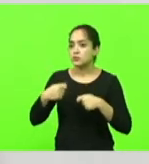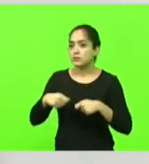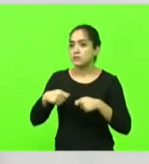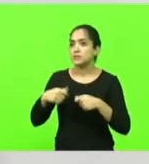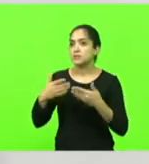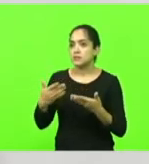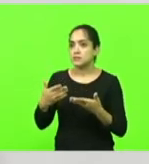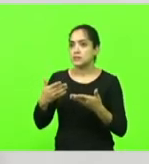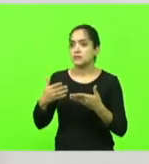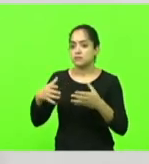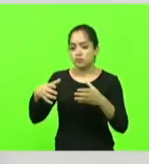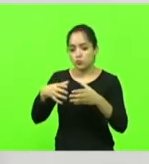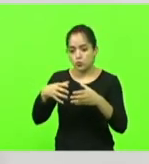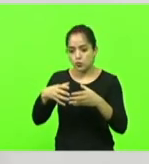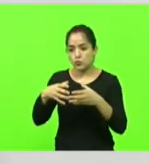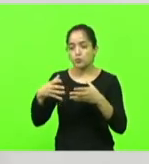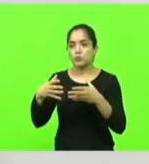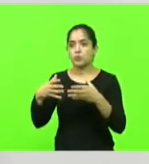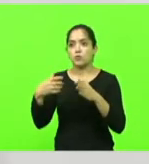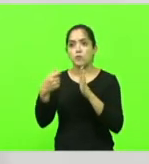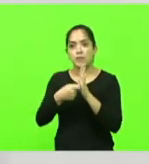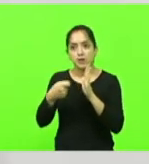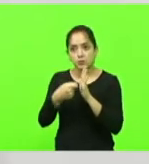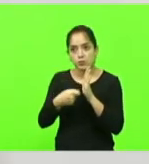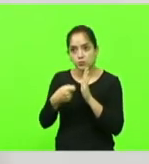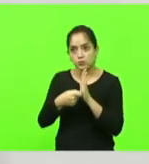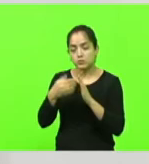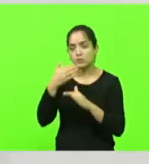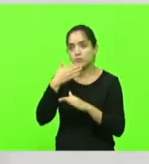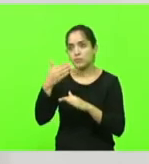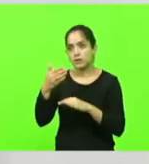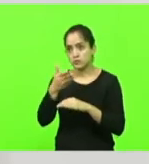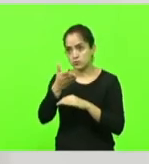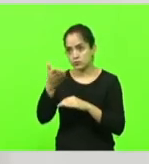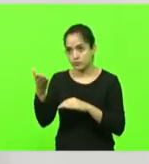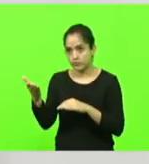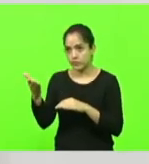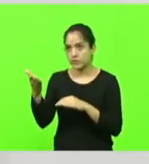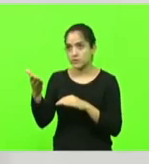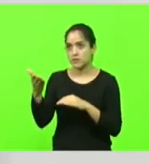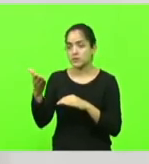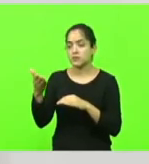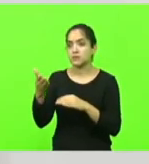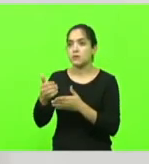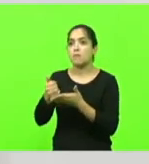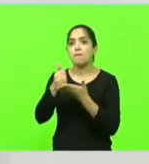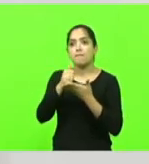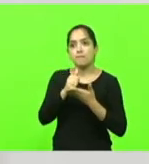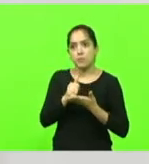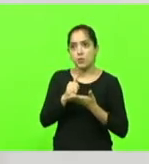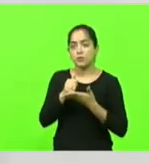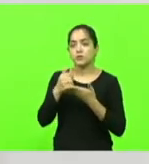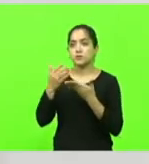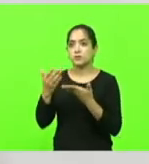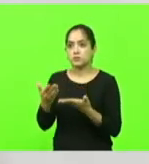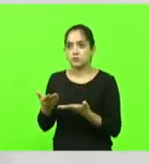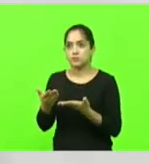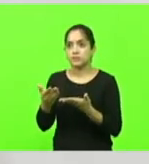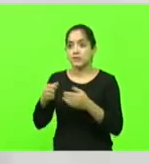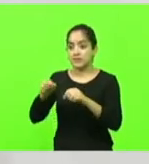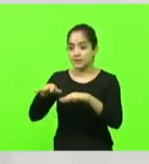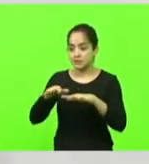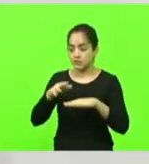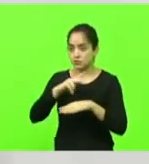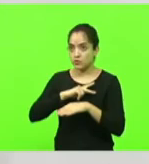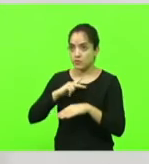luta coletiva, e por isso que eu peço apoio aos colegas parlamentares que se somem a essa luta de Xanxerê, nessa audiência pública que